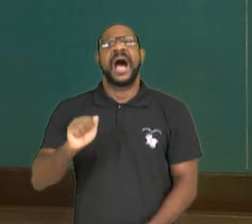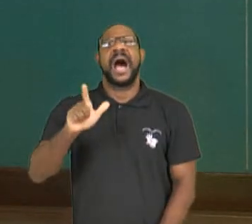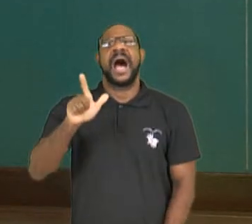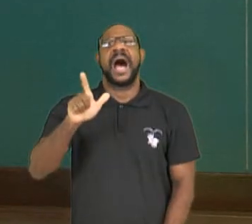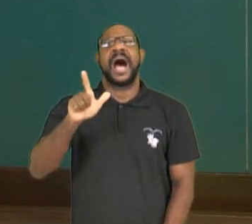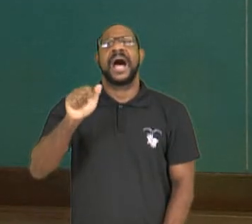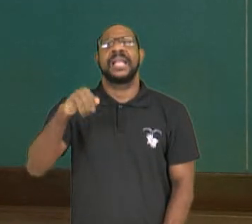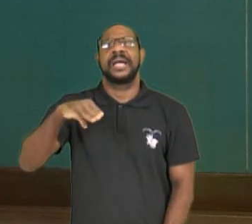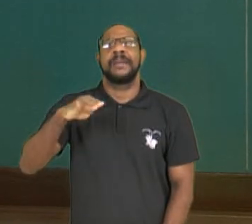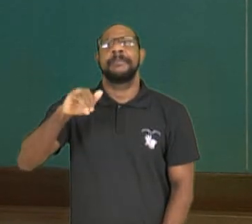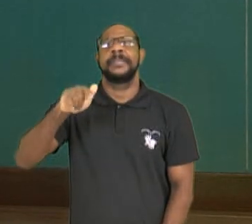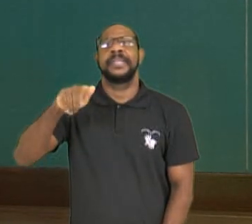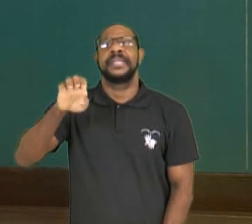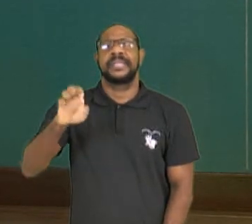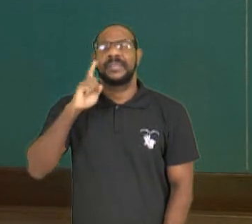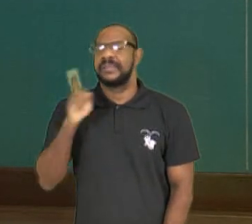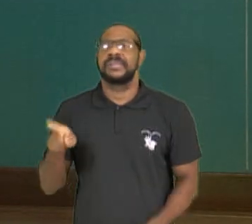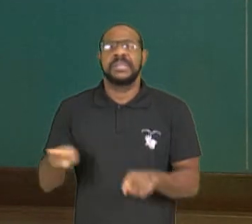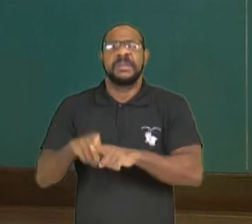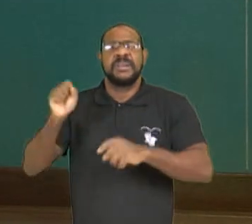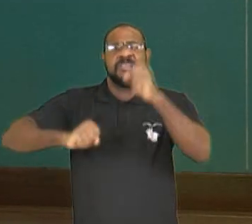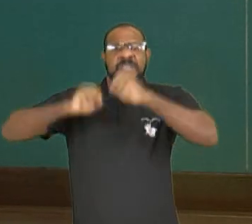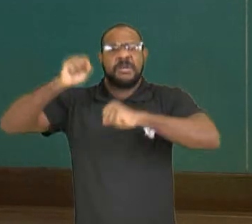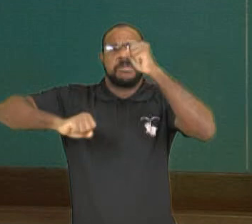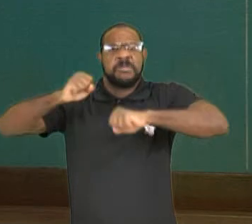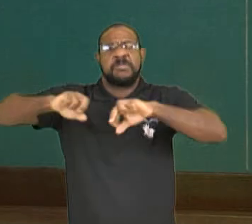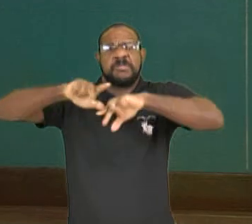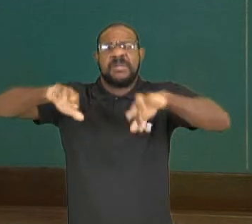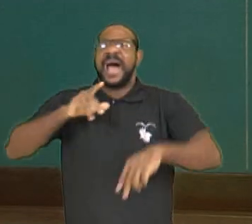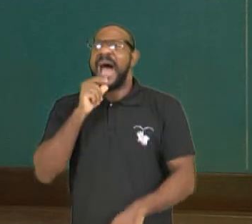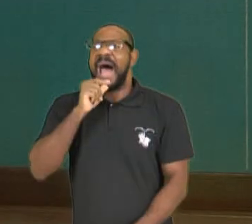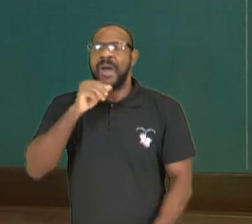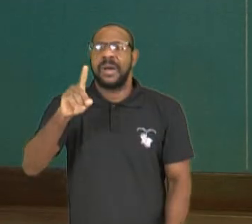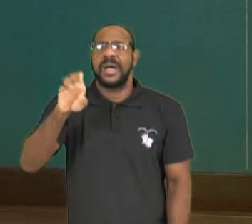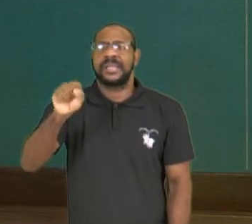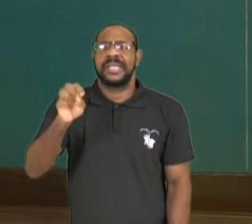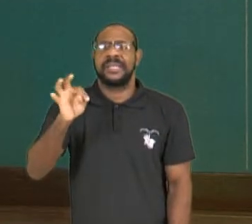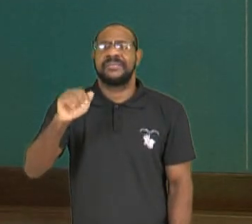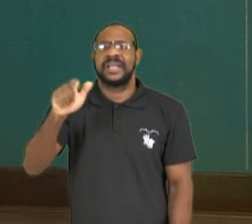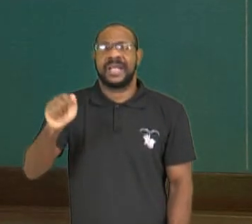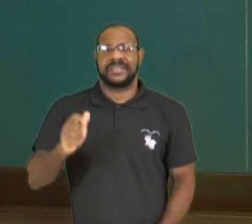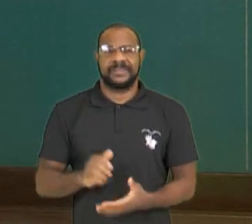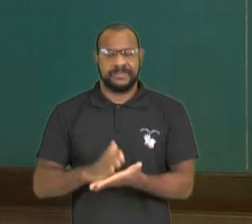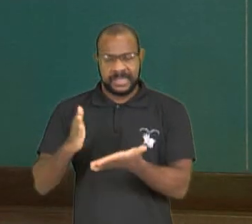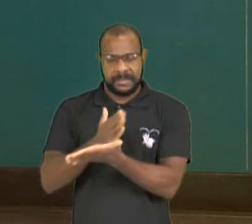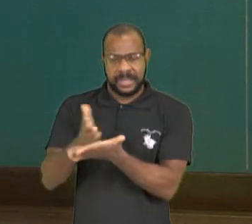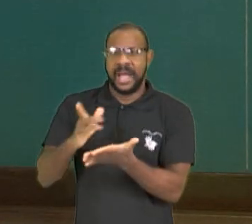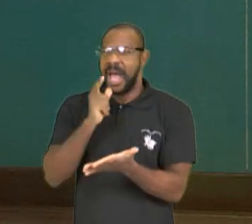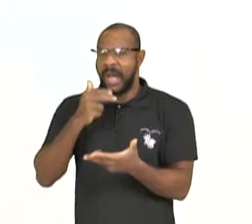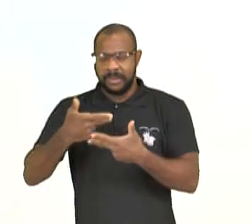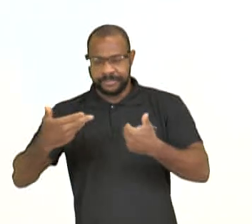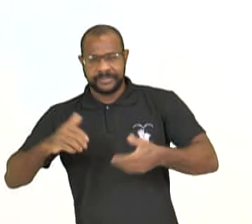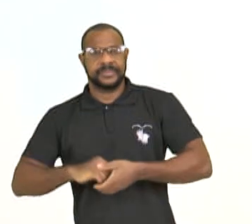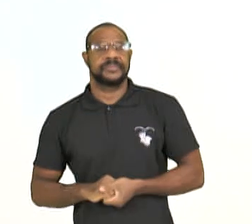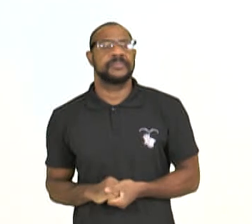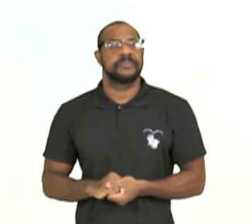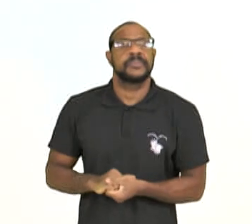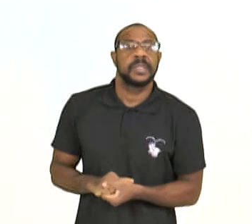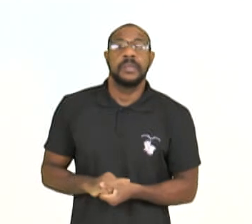tá? Ou na fabricação, na obtenção de água destilada, tá bom? E ainda, quando eu tenho